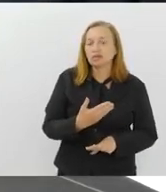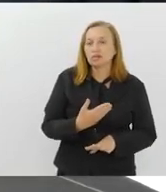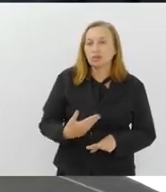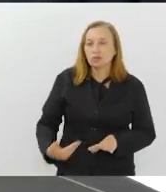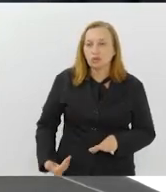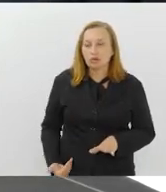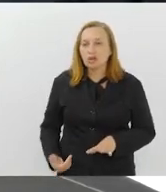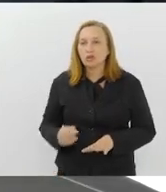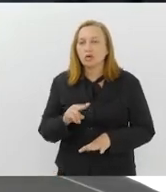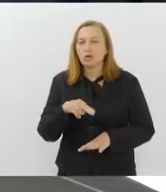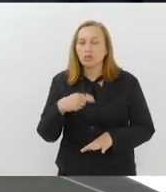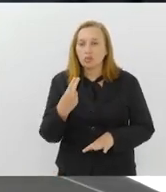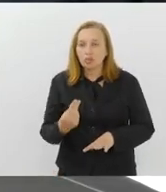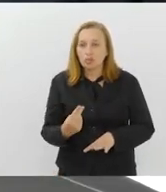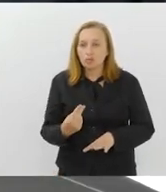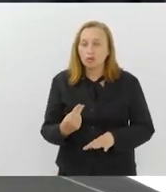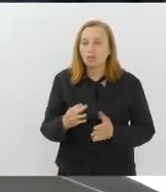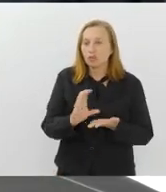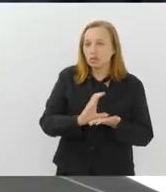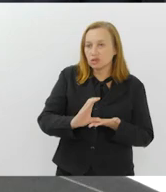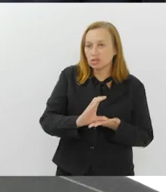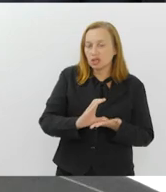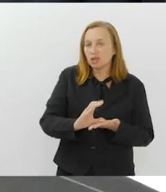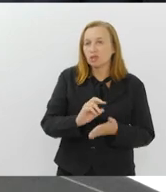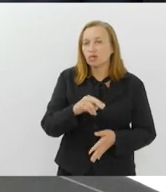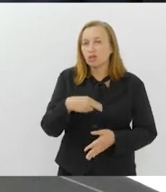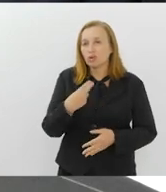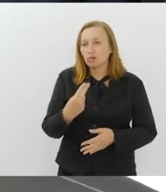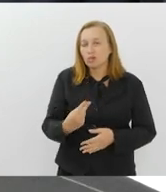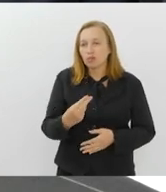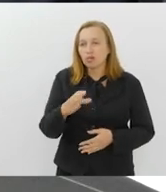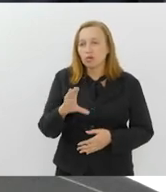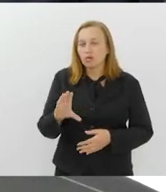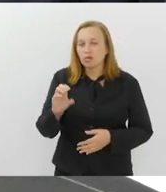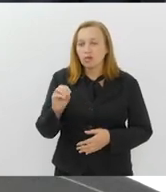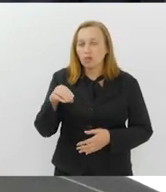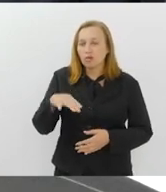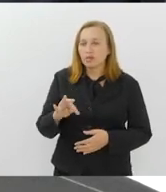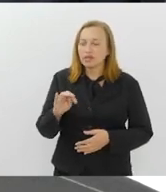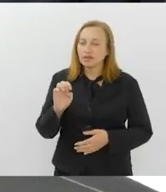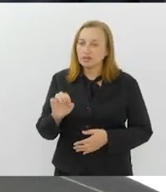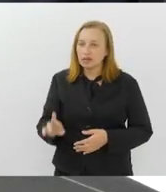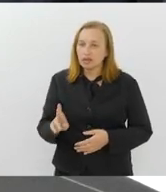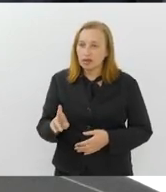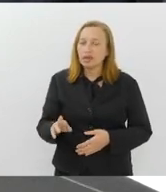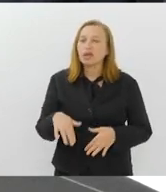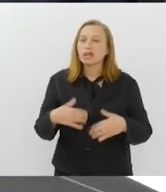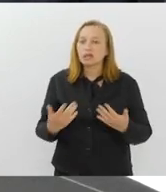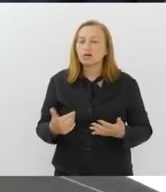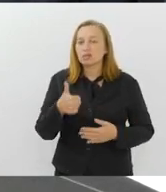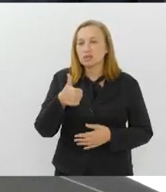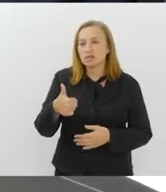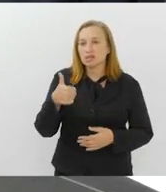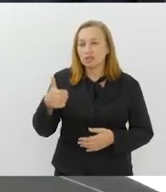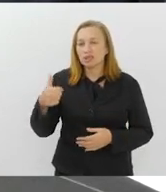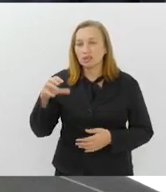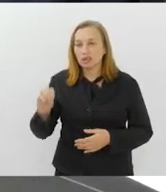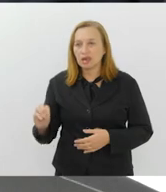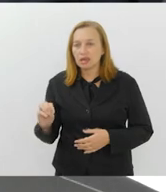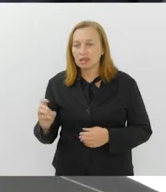dos conselhos ou comitê dentro das unidades. Tá? Então, hoje, nós temos 110